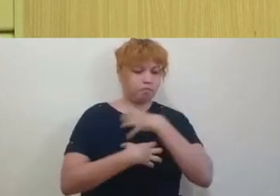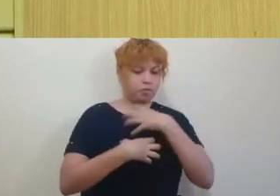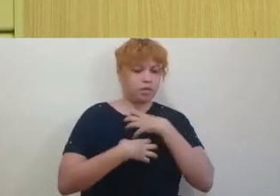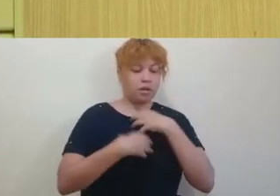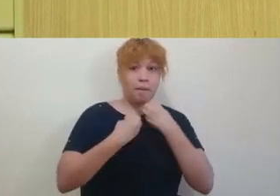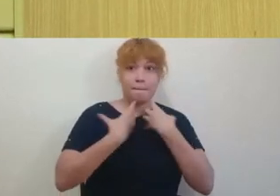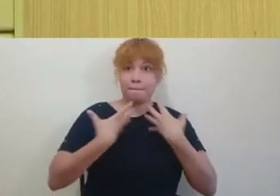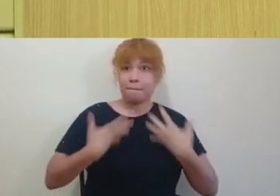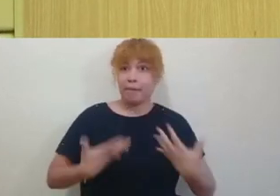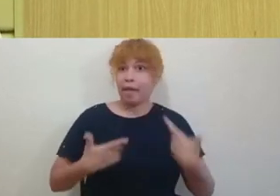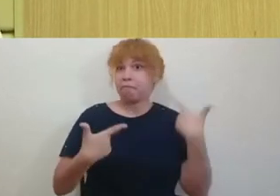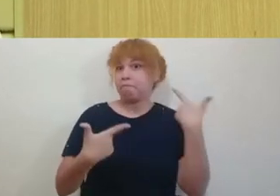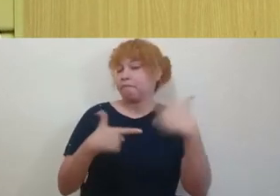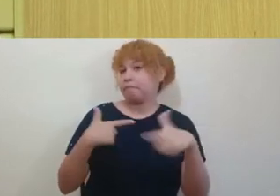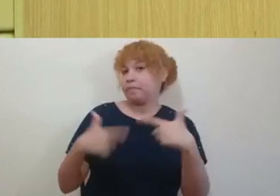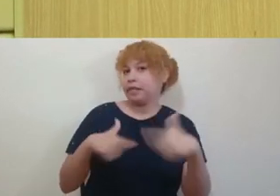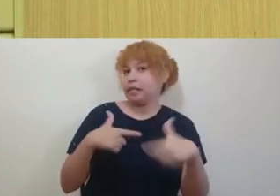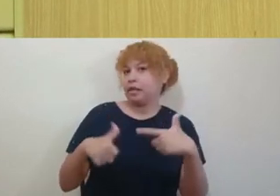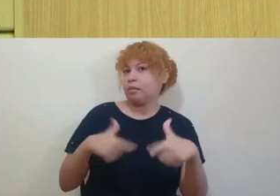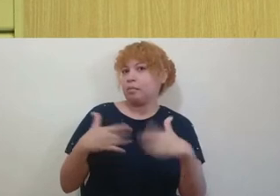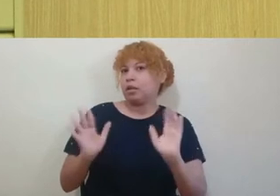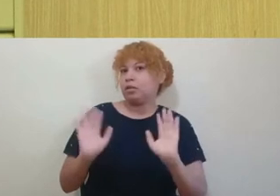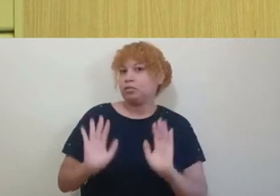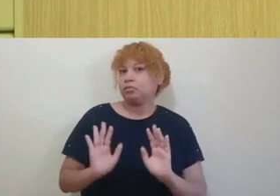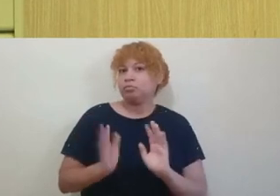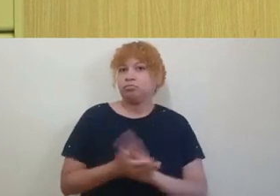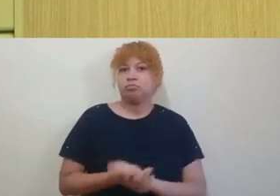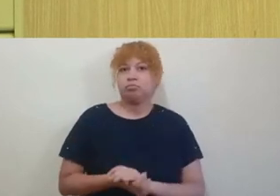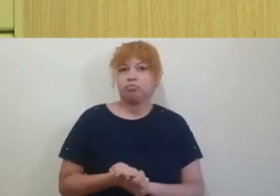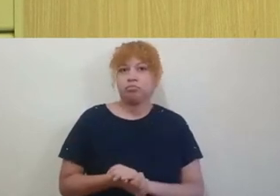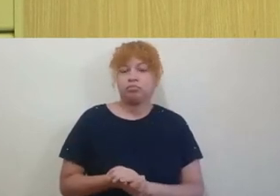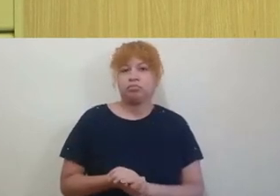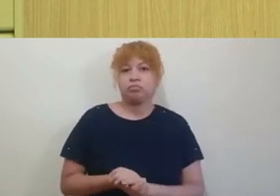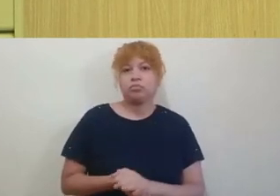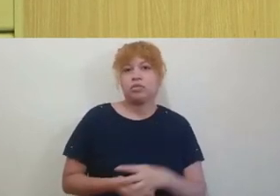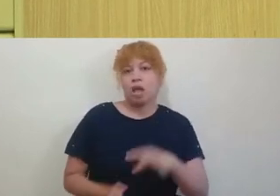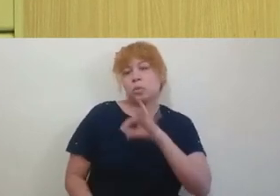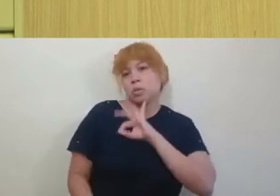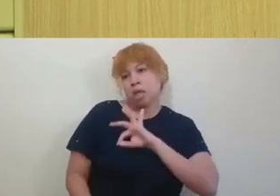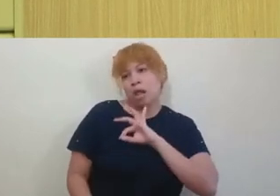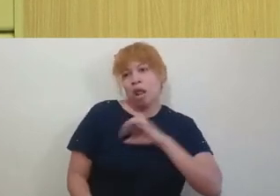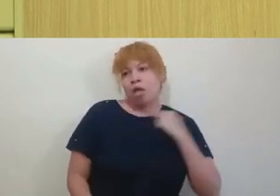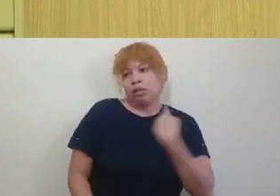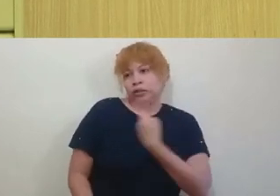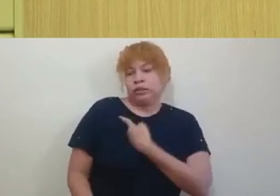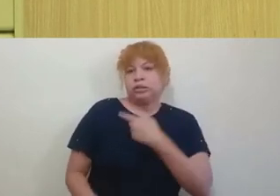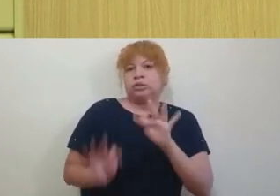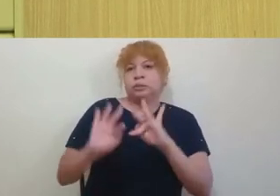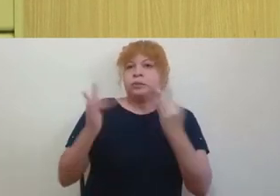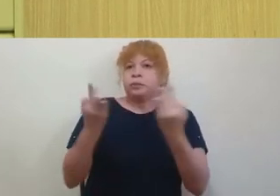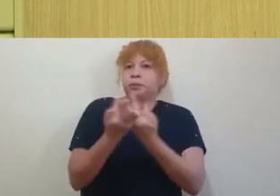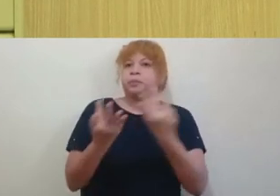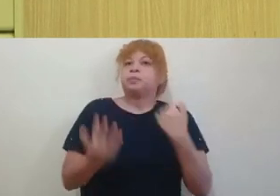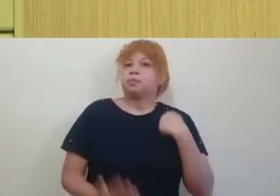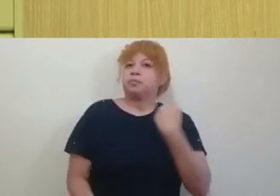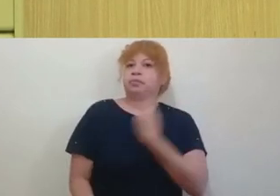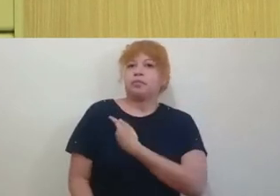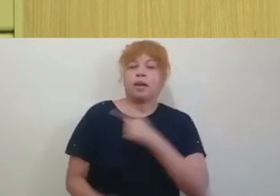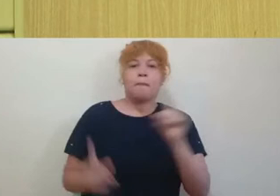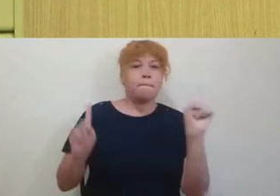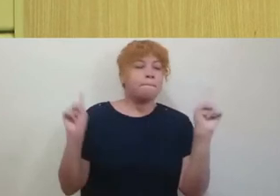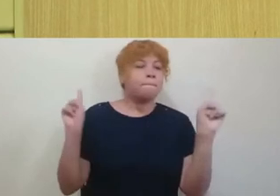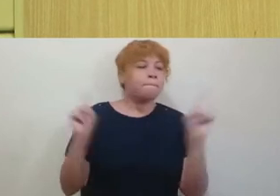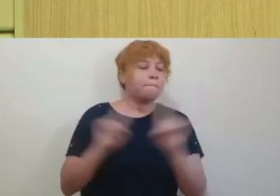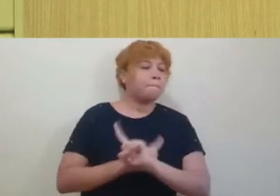ação, é definitiva para a sociedade que a gente quer construir para o futuro do